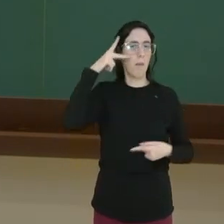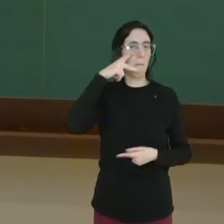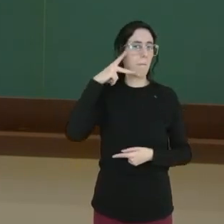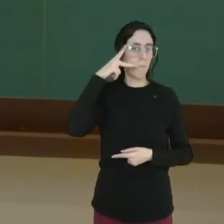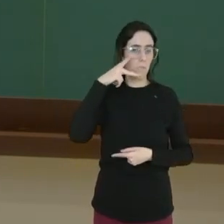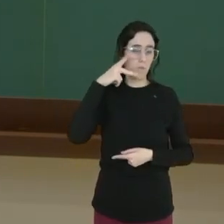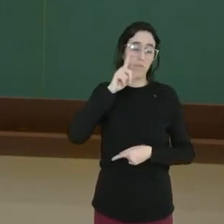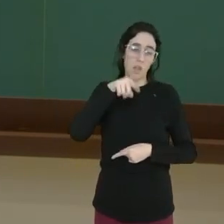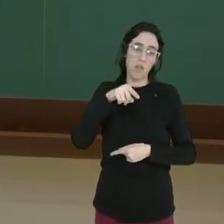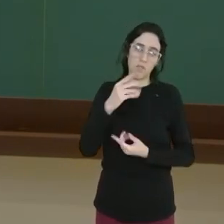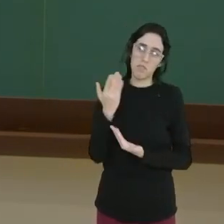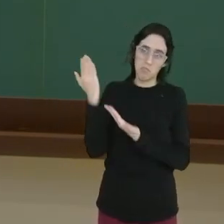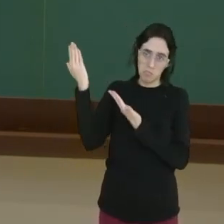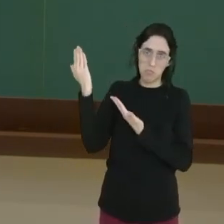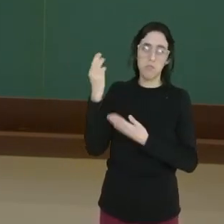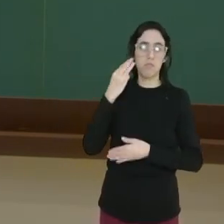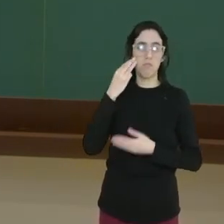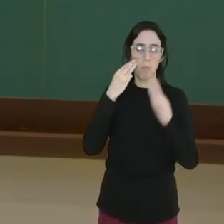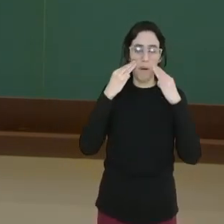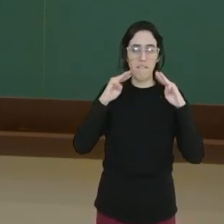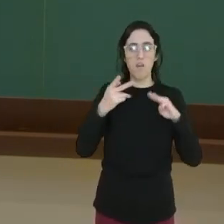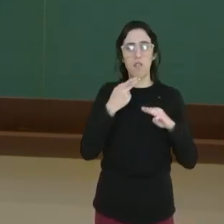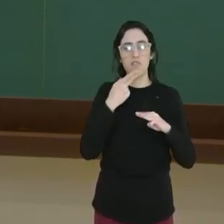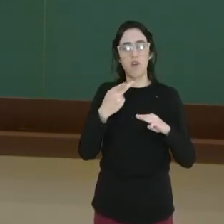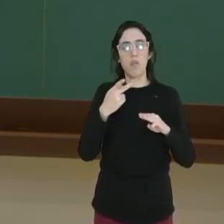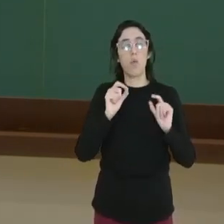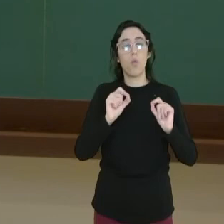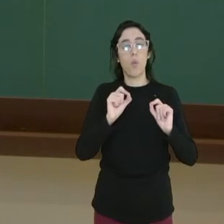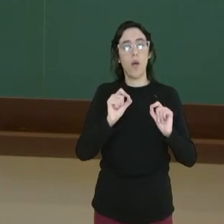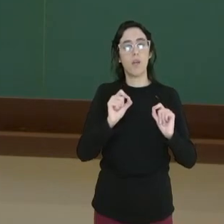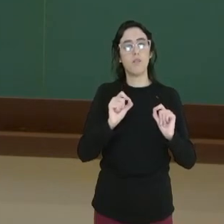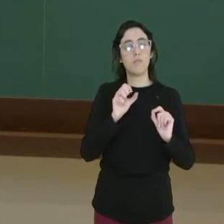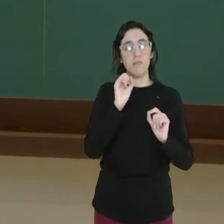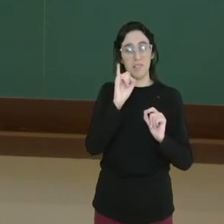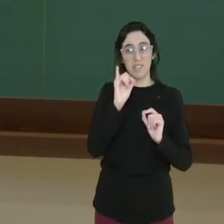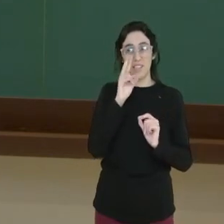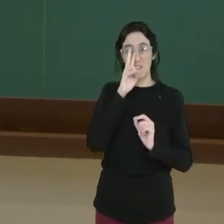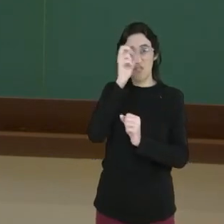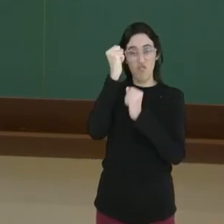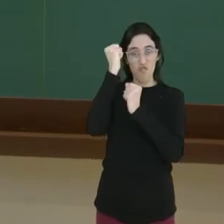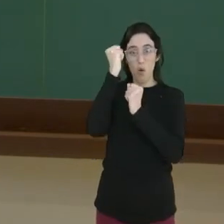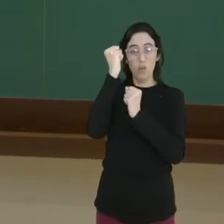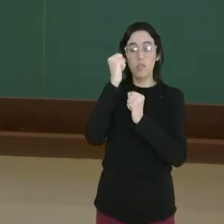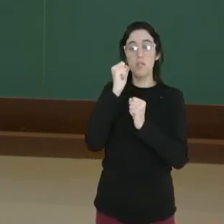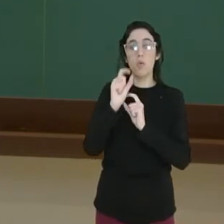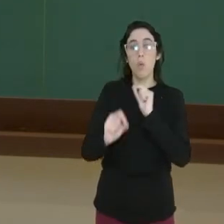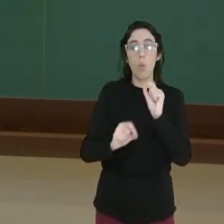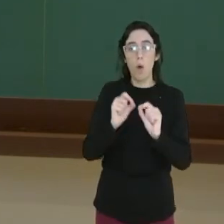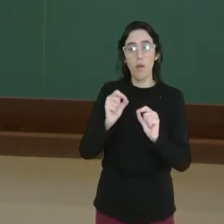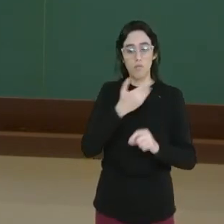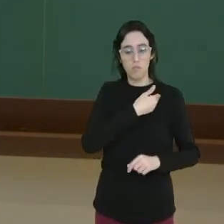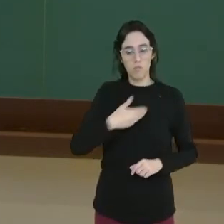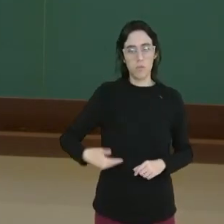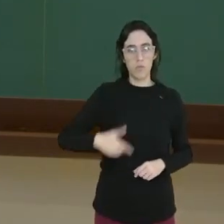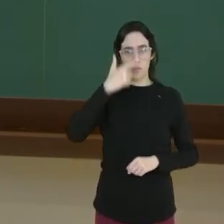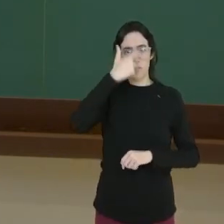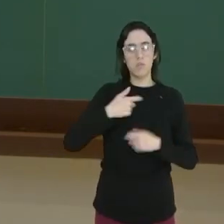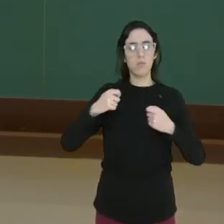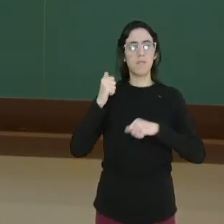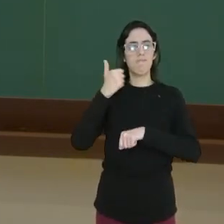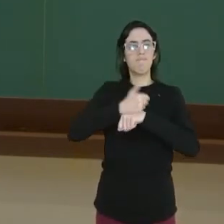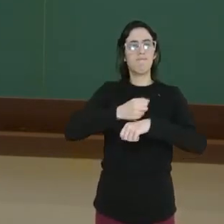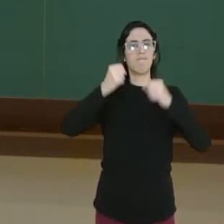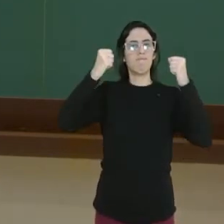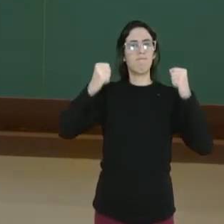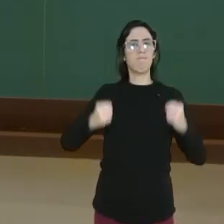Isso, de acordo com ele, vai enfraquecendo o Estado. Para fortalecer, é necessário que o governante se mantenha no poder